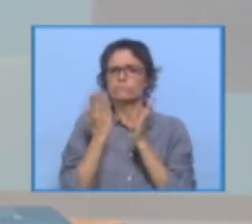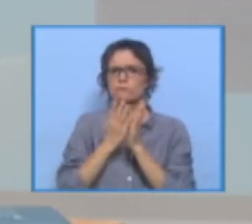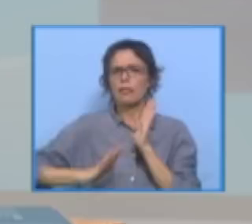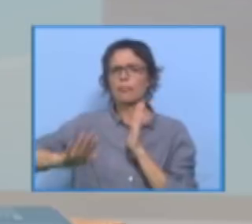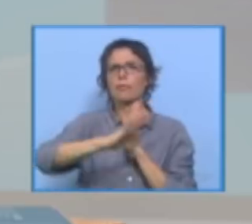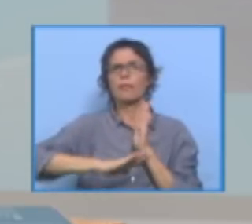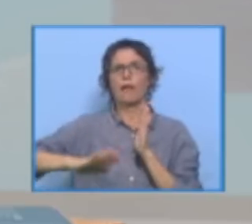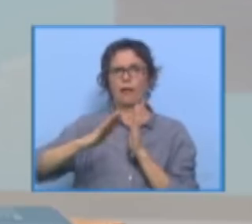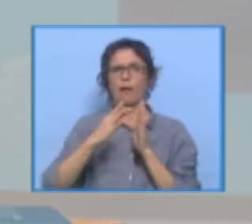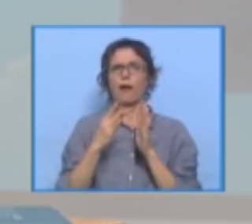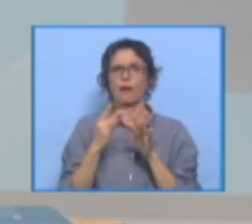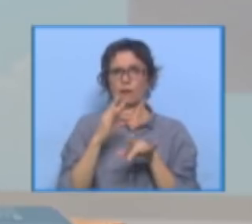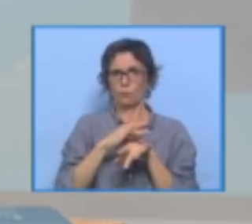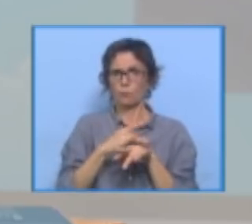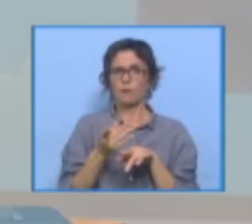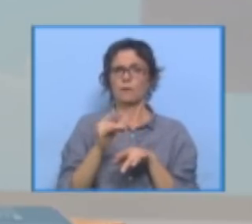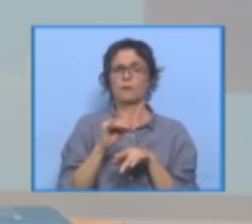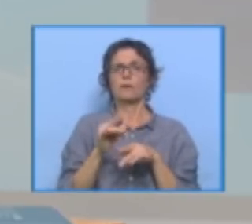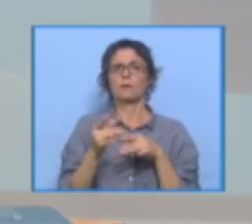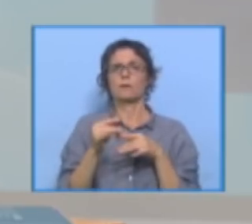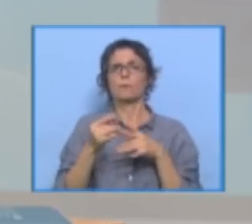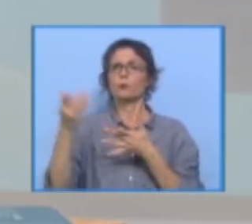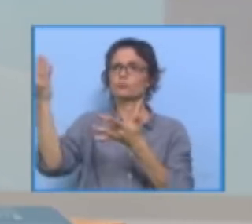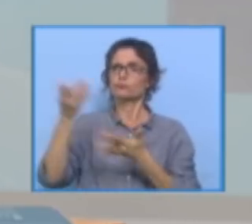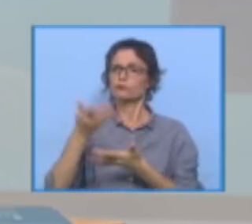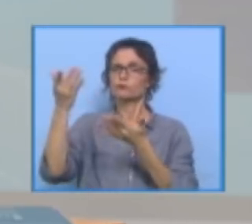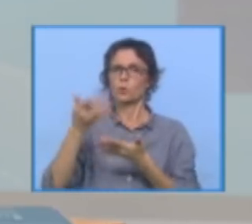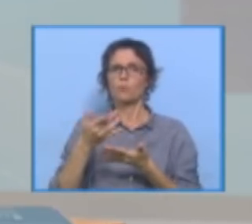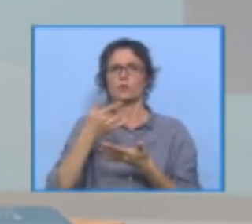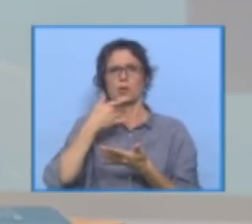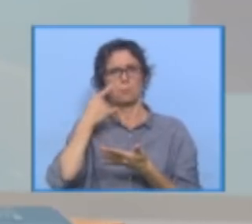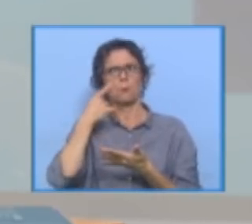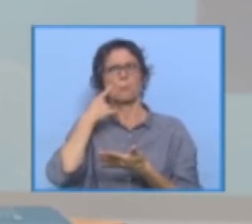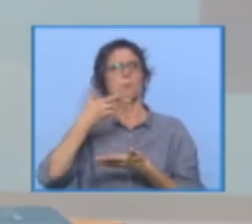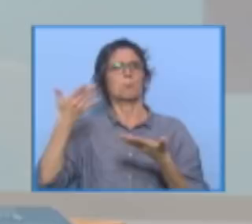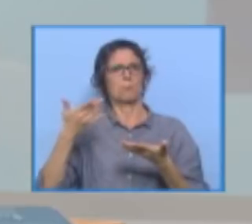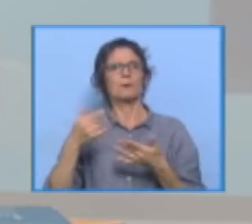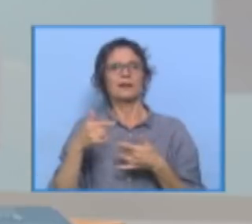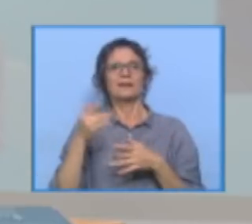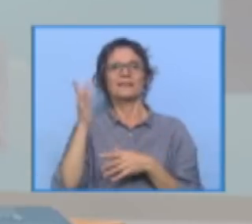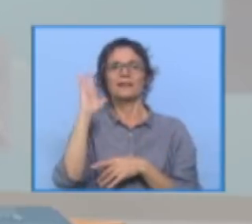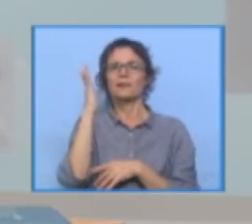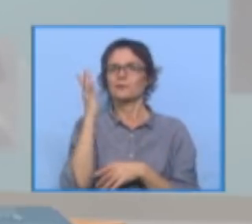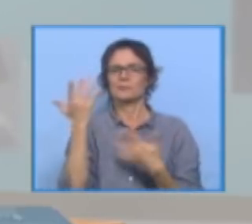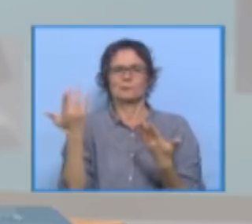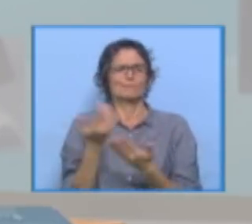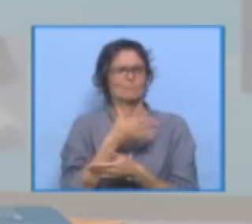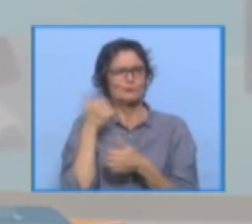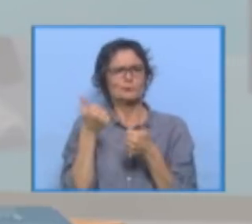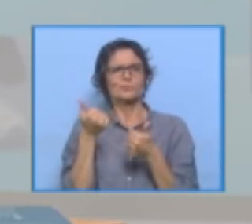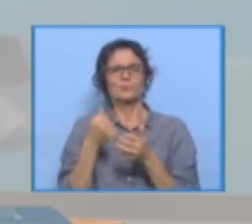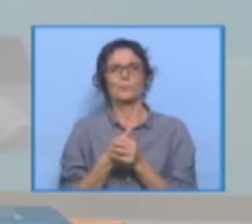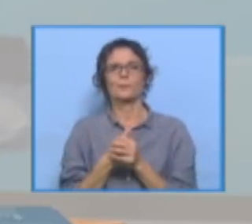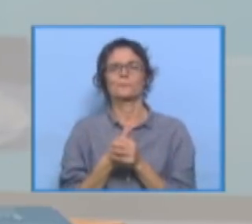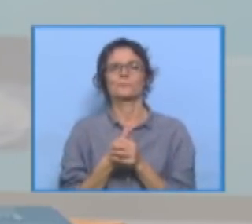mas também algumas da área da enfermagem, com convidados muitíssimo bons, palestras. Eu recebi várias mensagens de agradecimento, louvando a iniciativa.